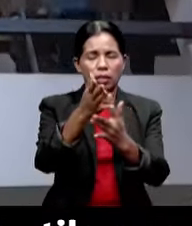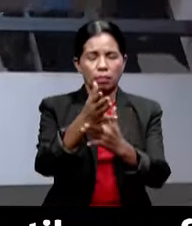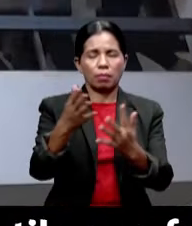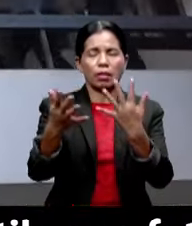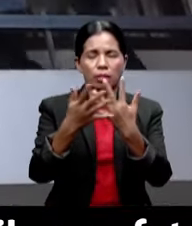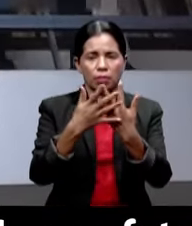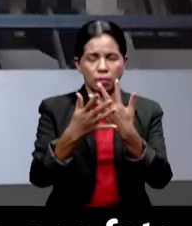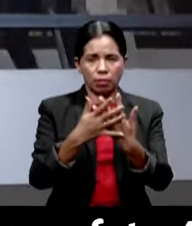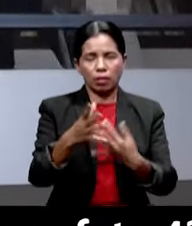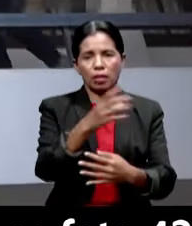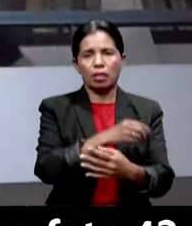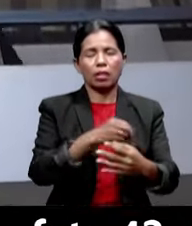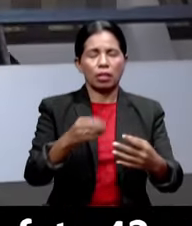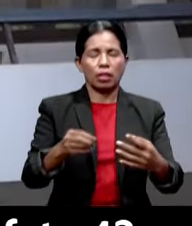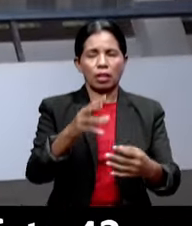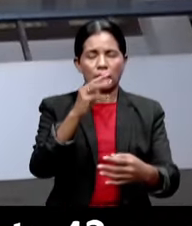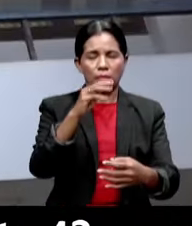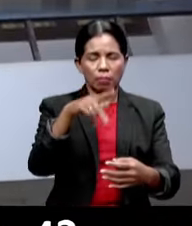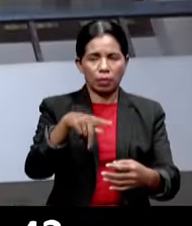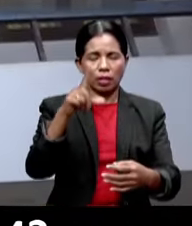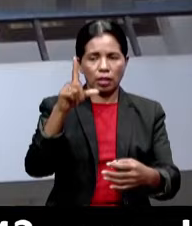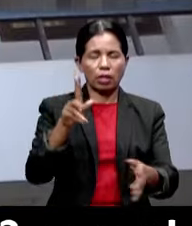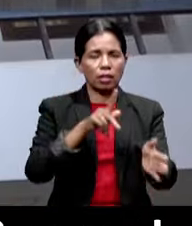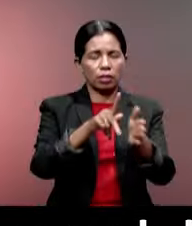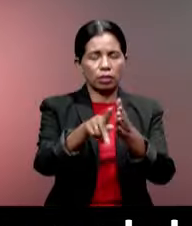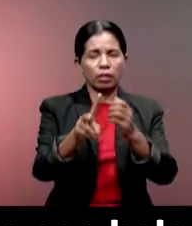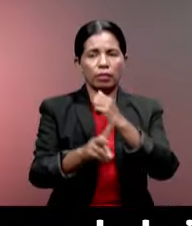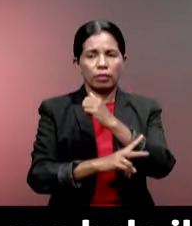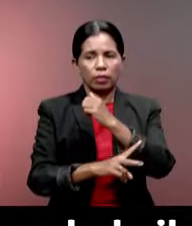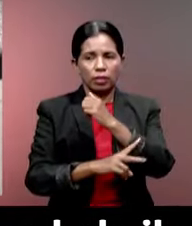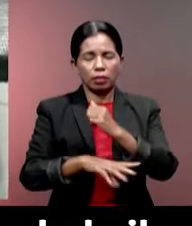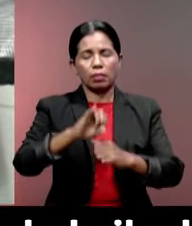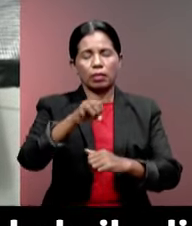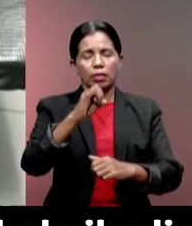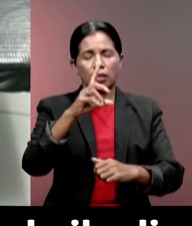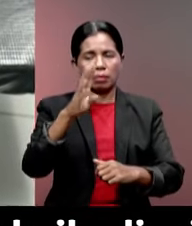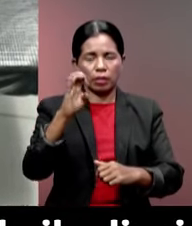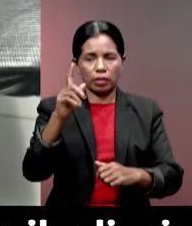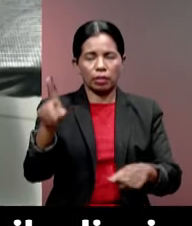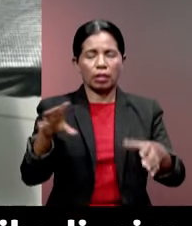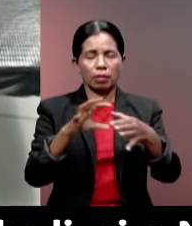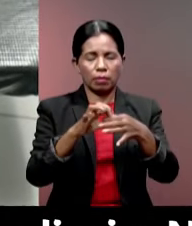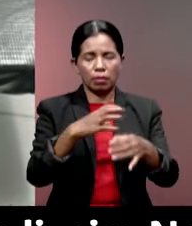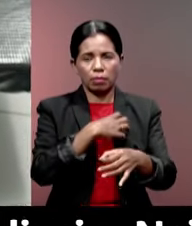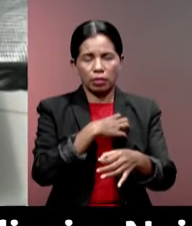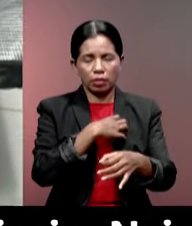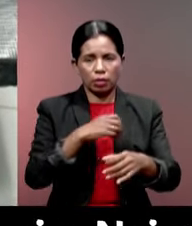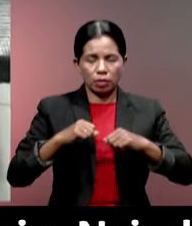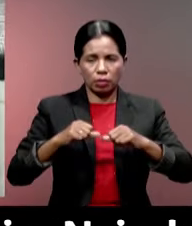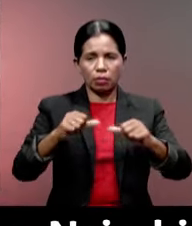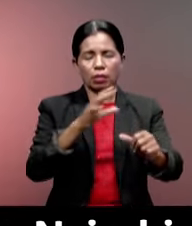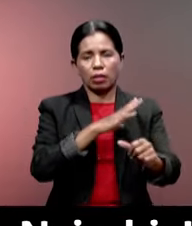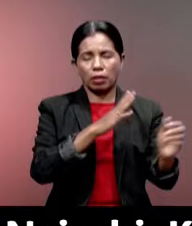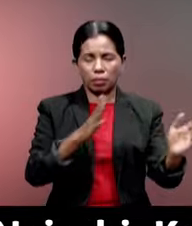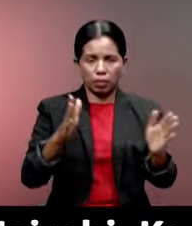preventiva barguido o inicial MPL nebesona vítima Gilberto dos Santos anessa membro PNTL onde continua em